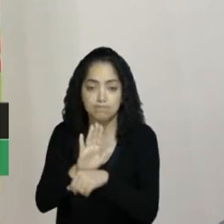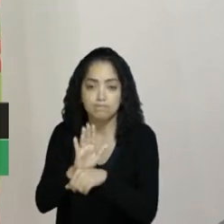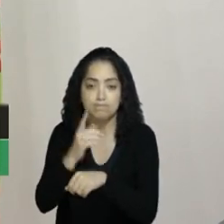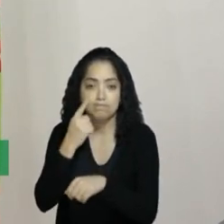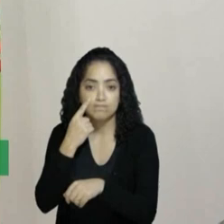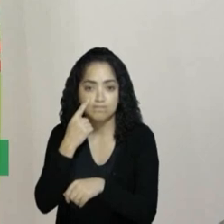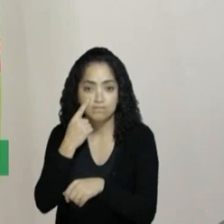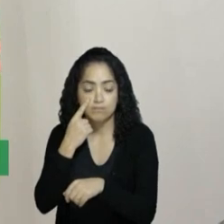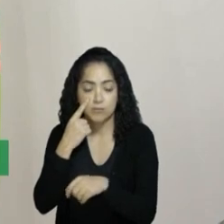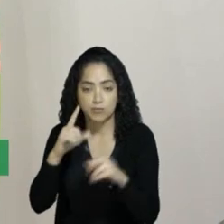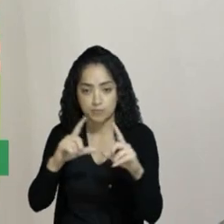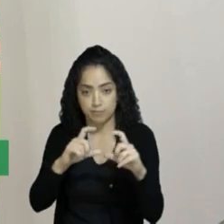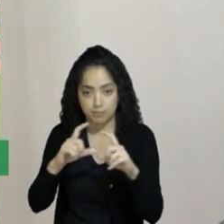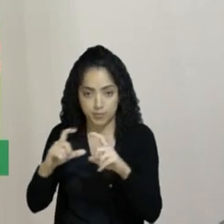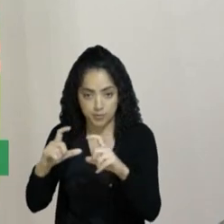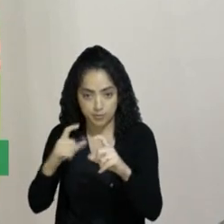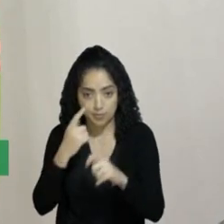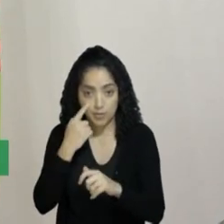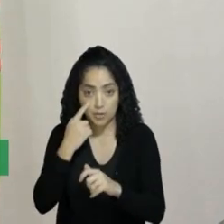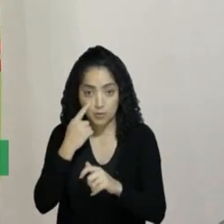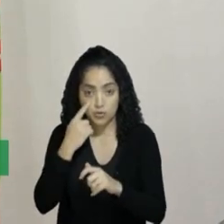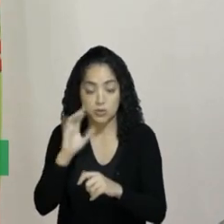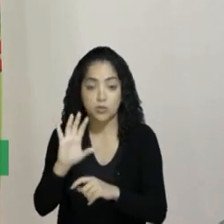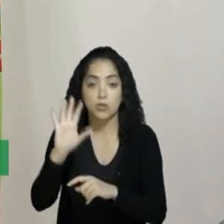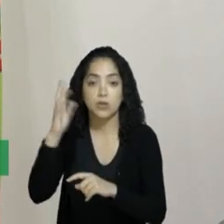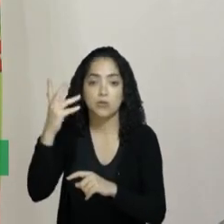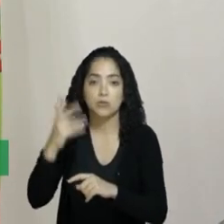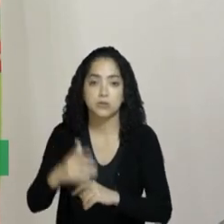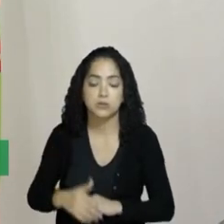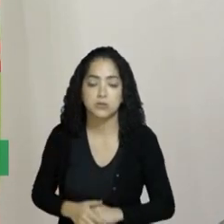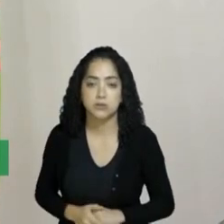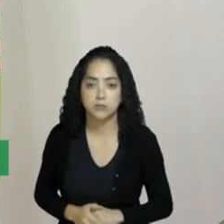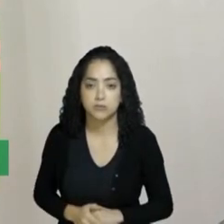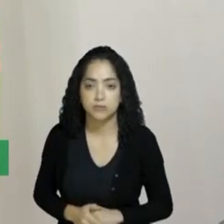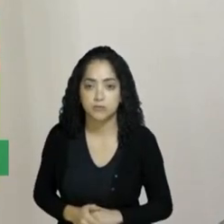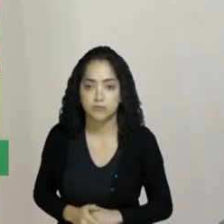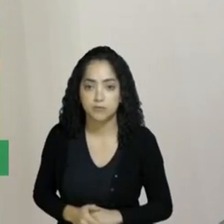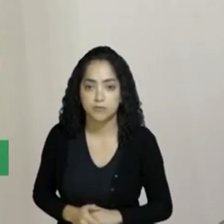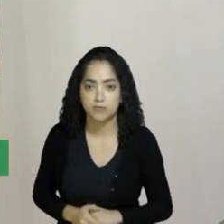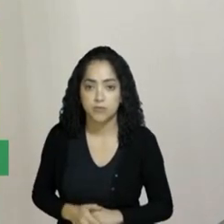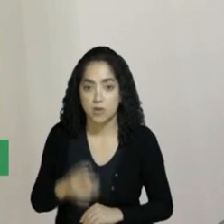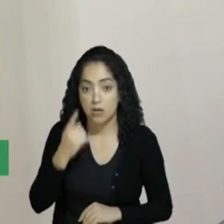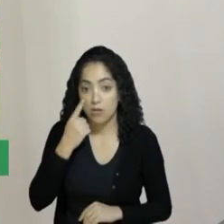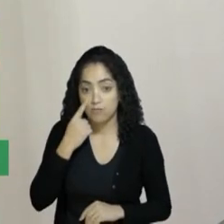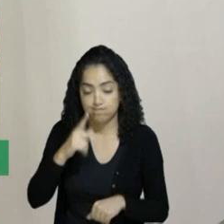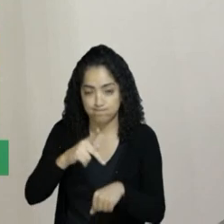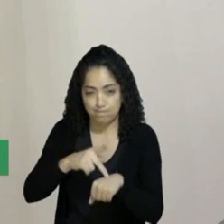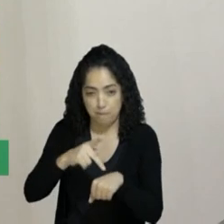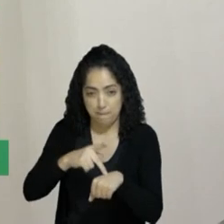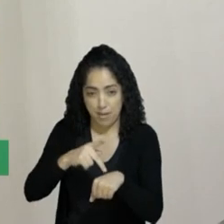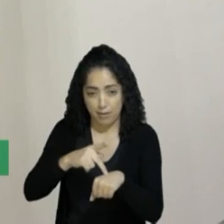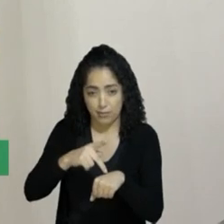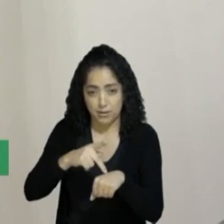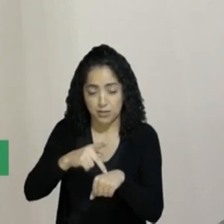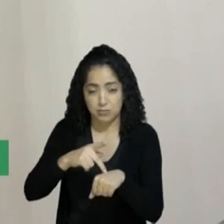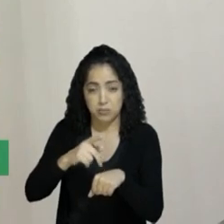para mostrar, para a gente ver um pouco do que aconteceu ontem à noite. Olha o tamanho das pedras que caíram lá na